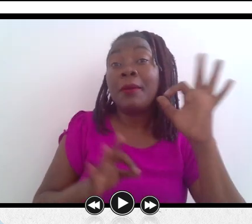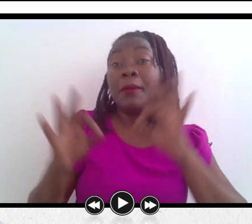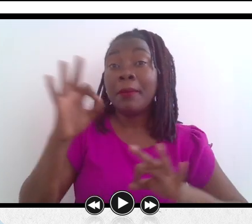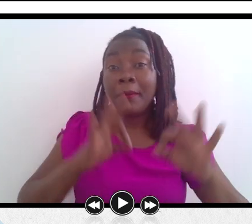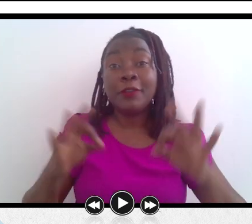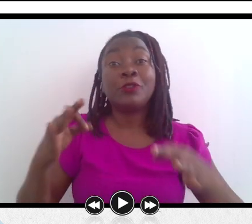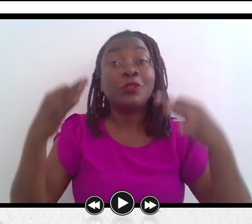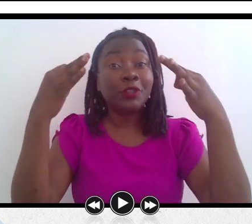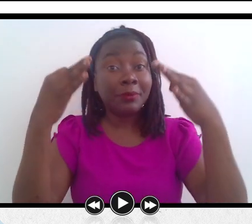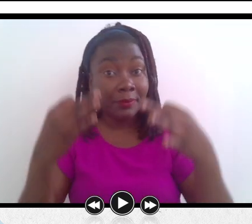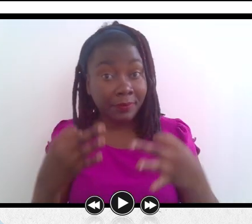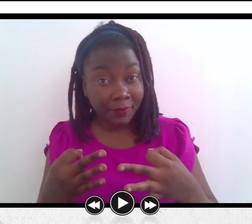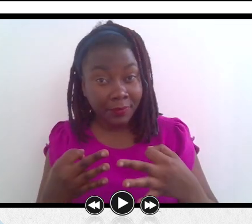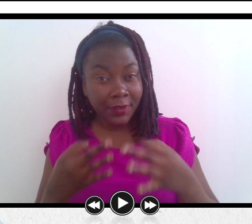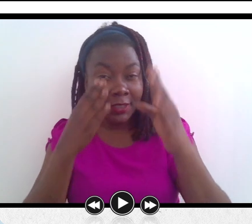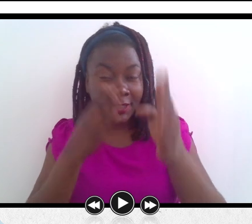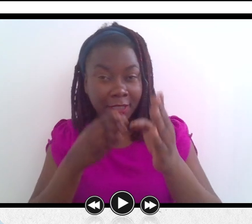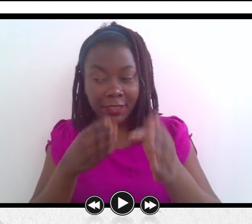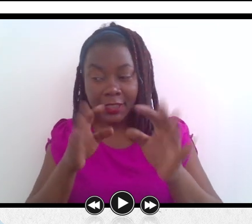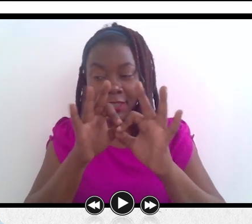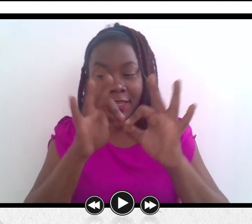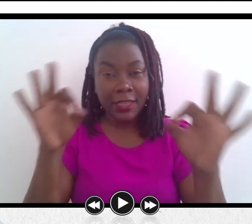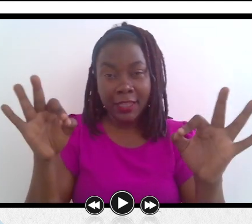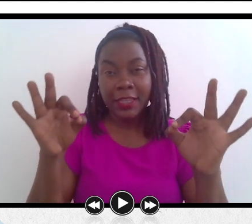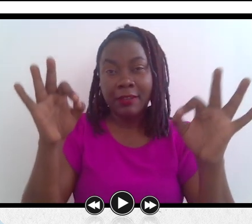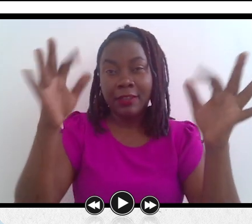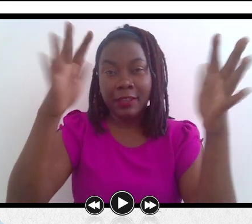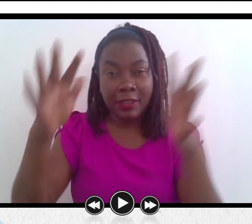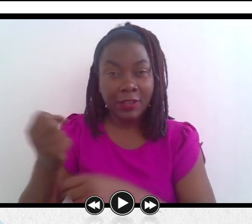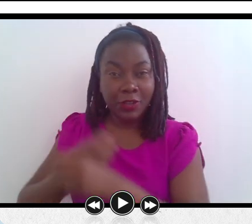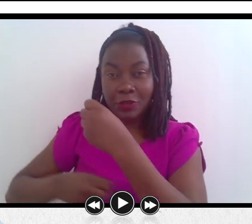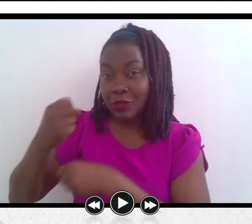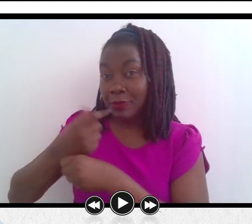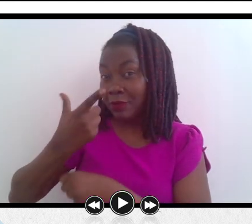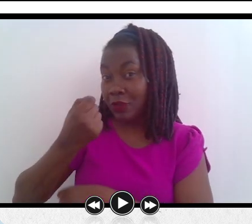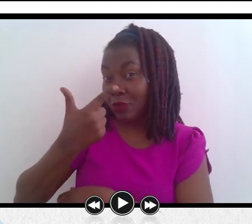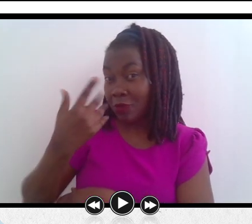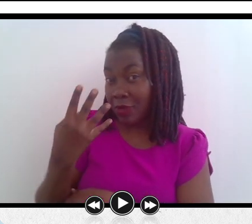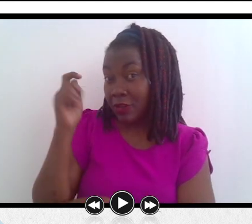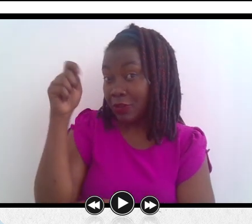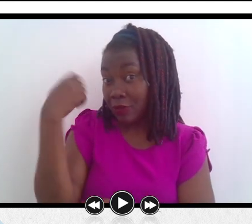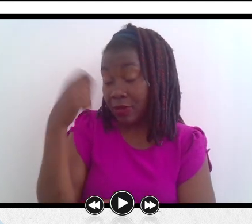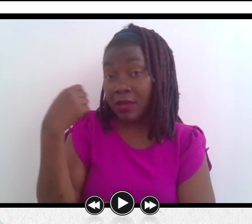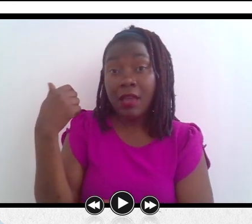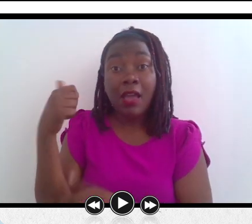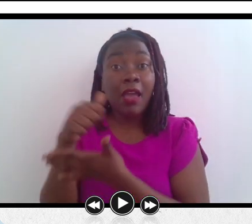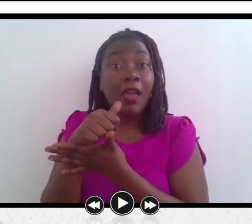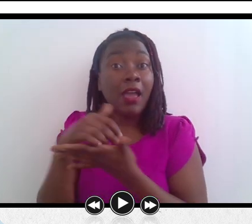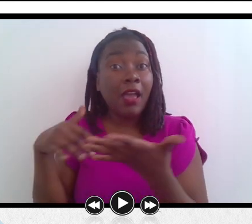justamente, seguindo na linha da catástrofe de 2024 no Rio Grande do Sul, elas são ações que